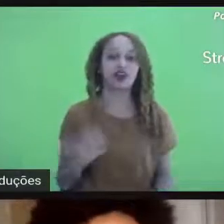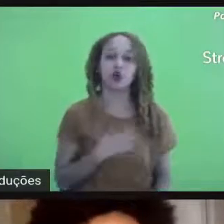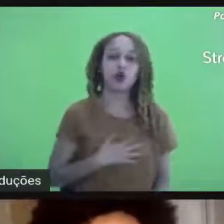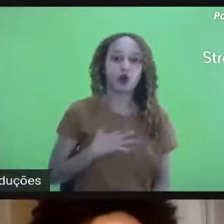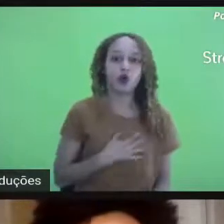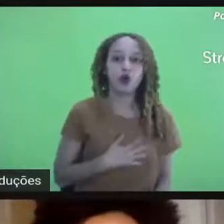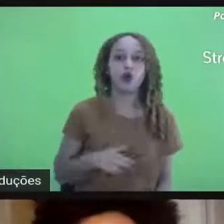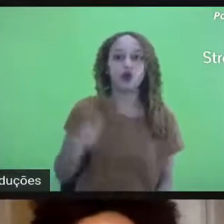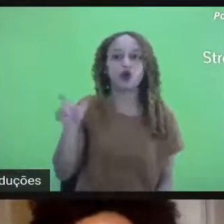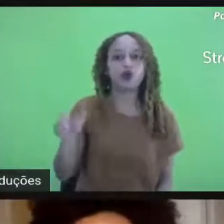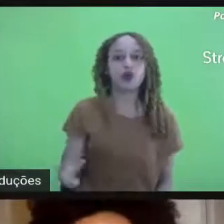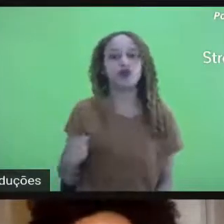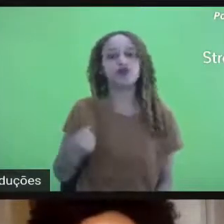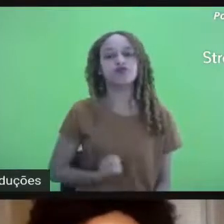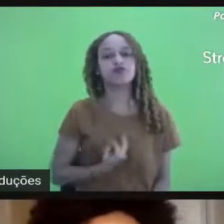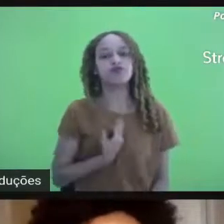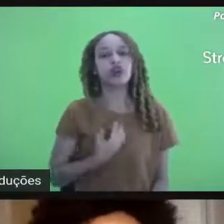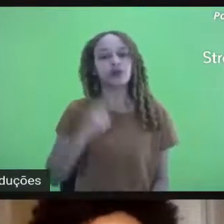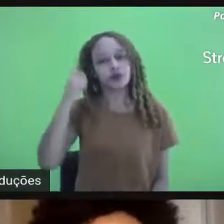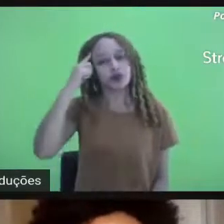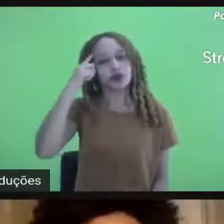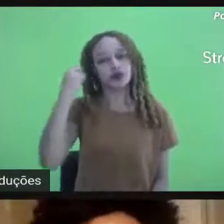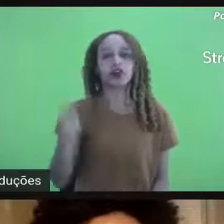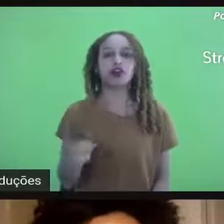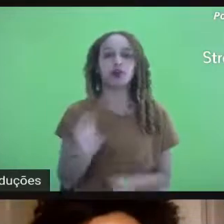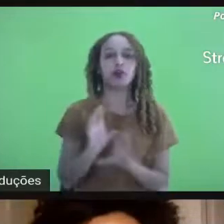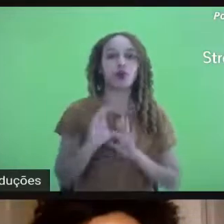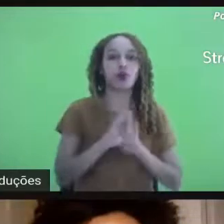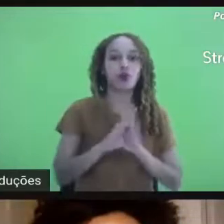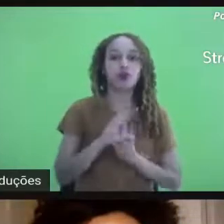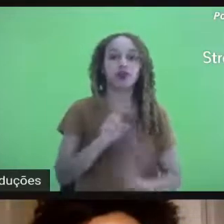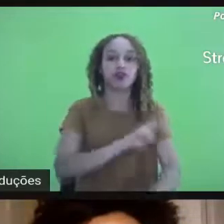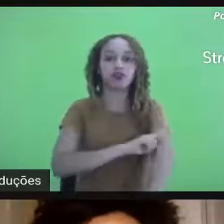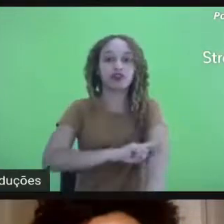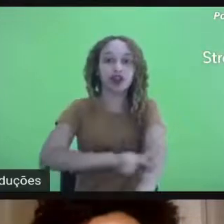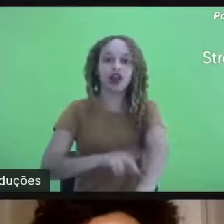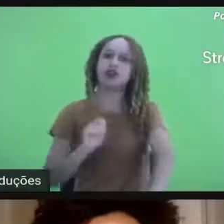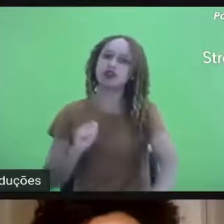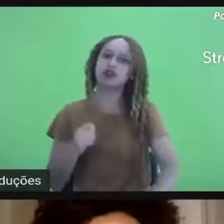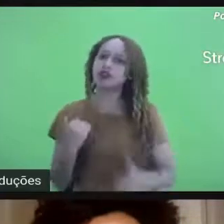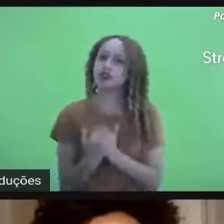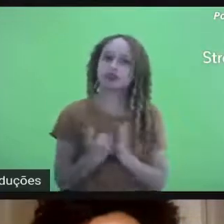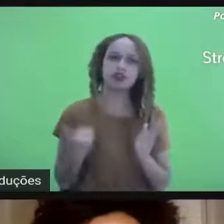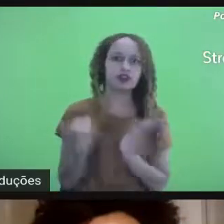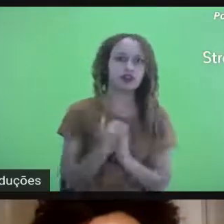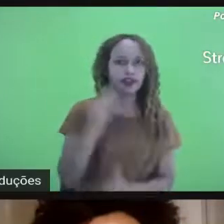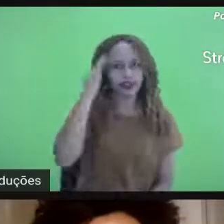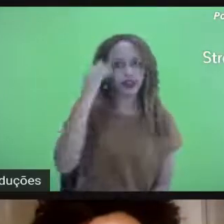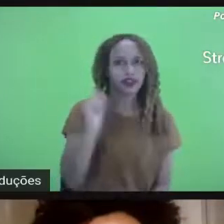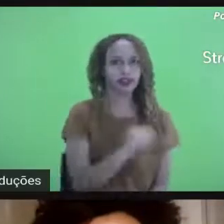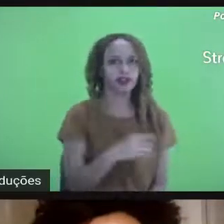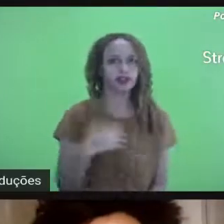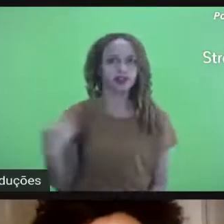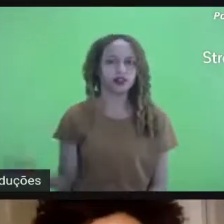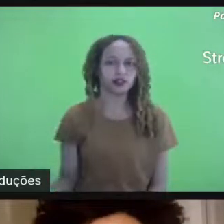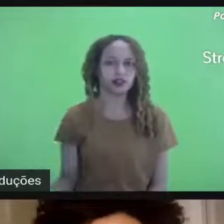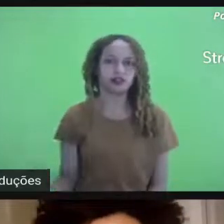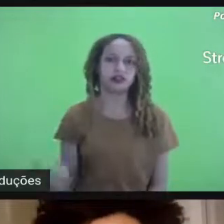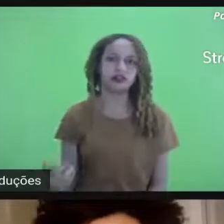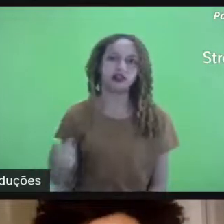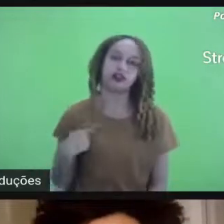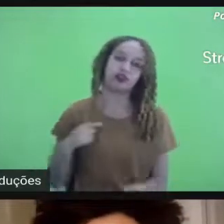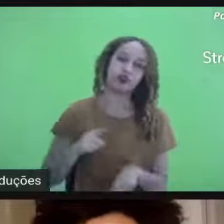superar o conceito de raça, que é um conceito social e não biológico. A gente tem que trabalhar para superar isso. A gente está nessa fase,